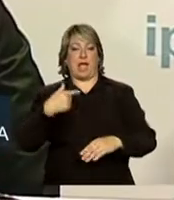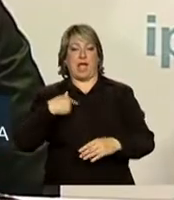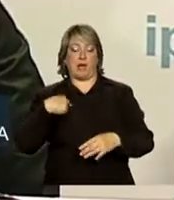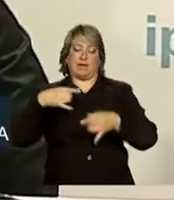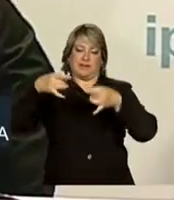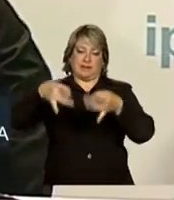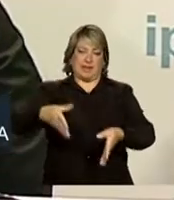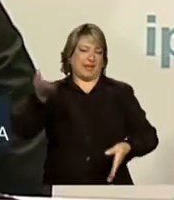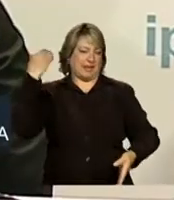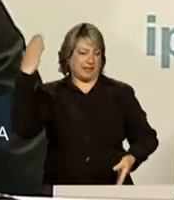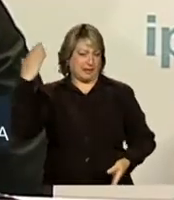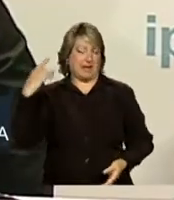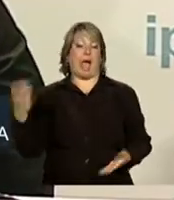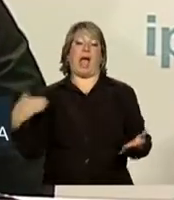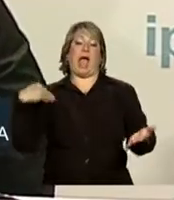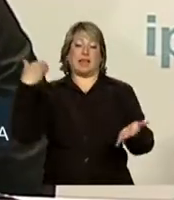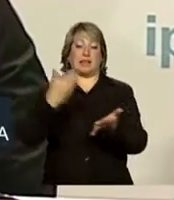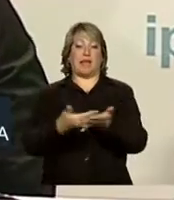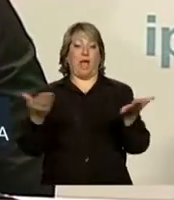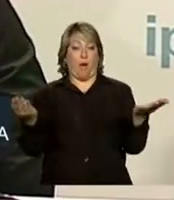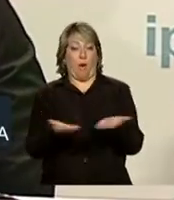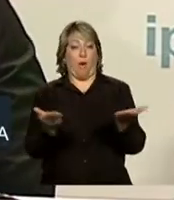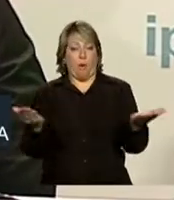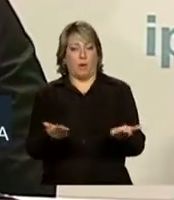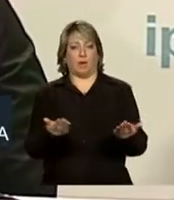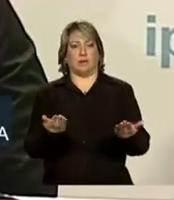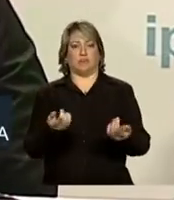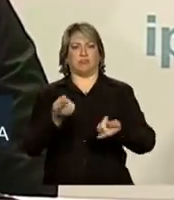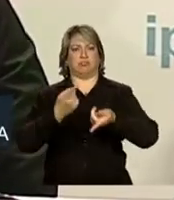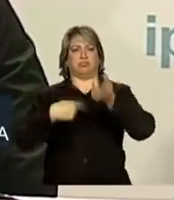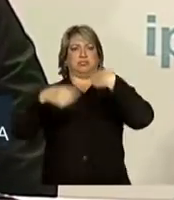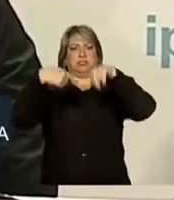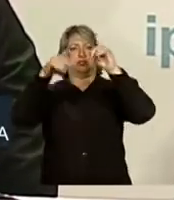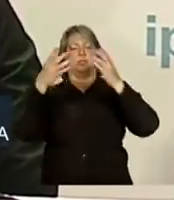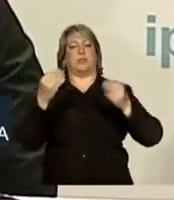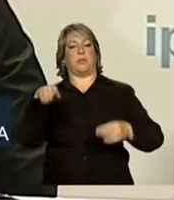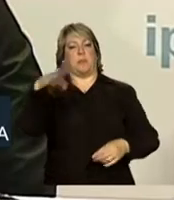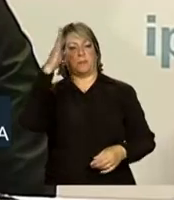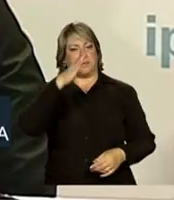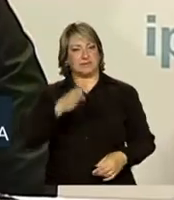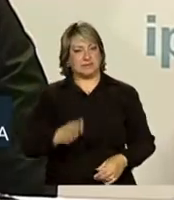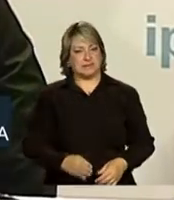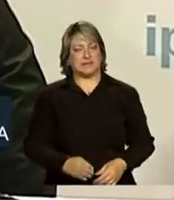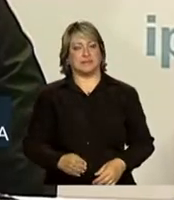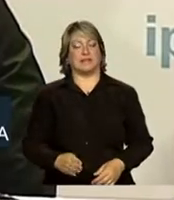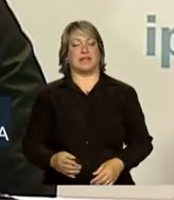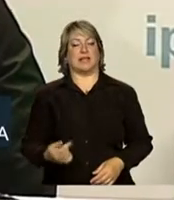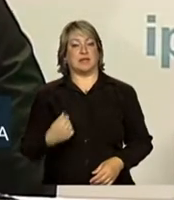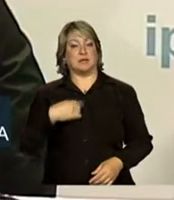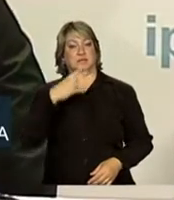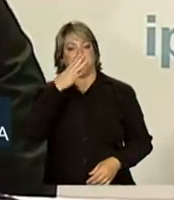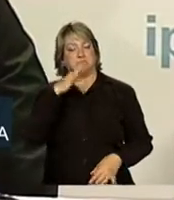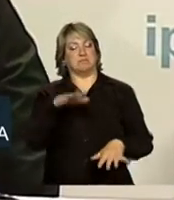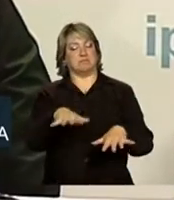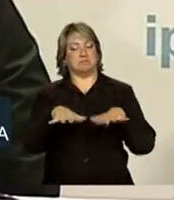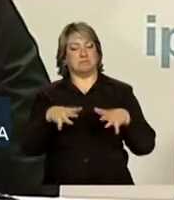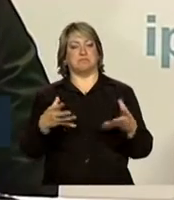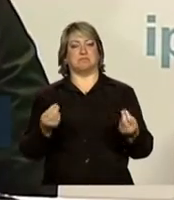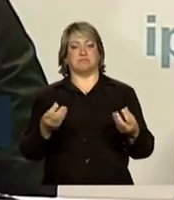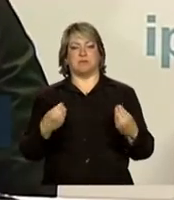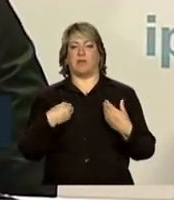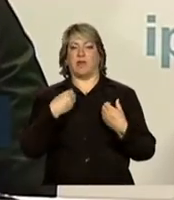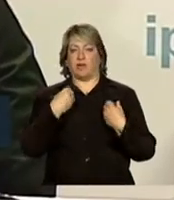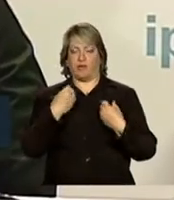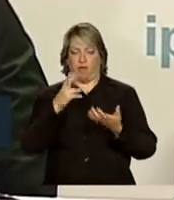até agora, a evolução do país é algo que eu não poderia prever. Confesso